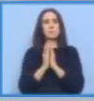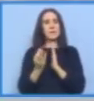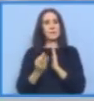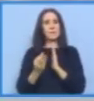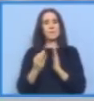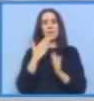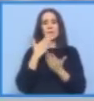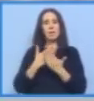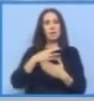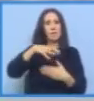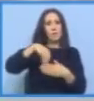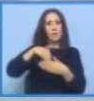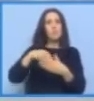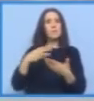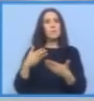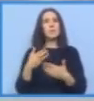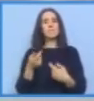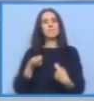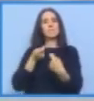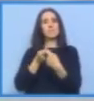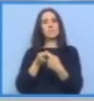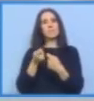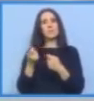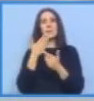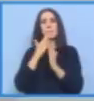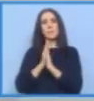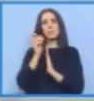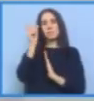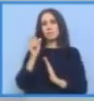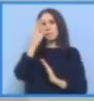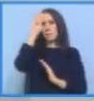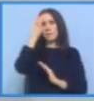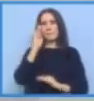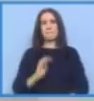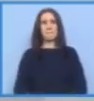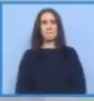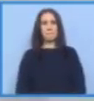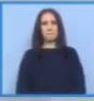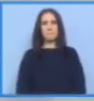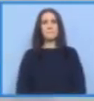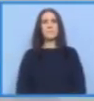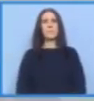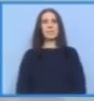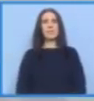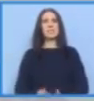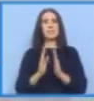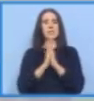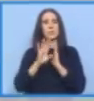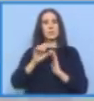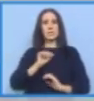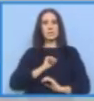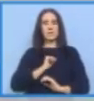neste envolvimento, respondendo ao apelo do Papa? Na nossa Diocese de Aveiro, como penso que na Igreja